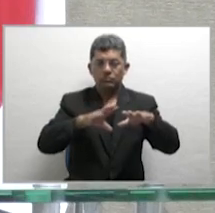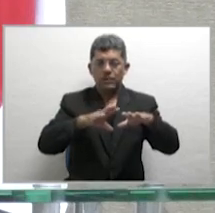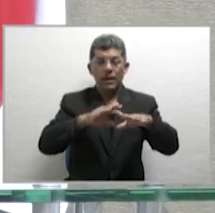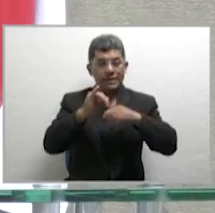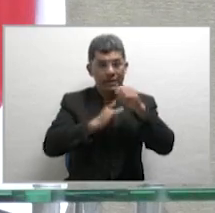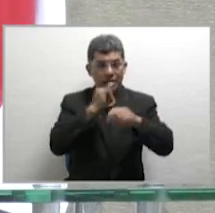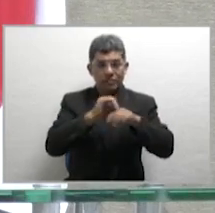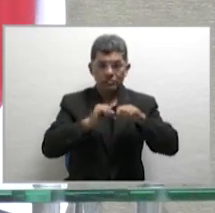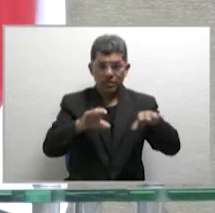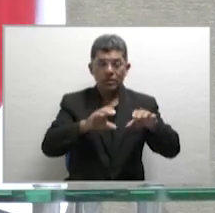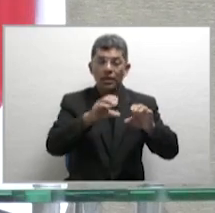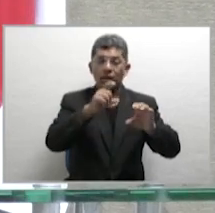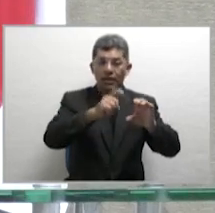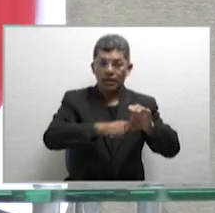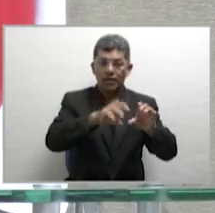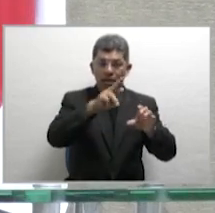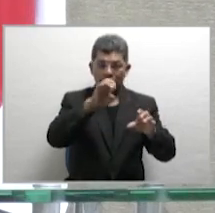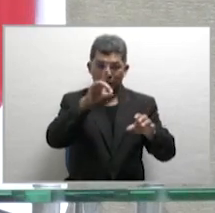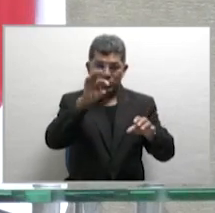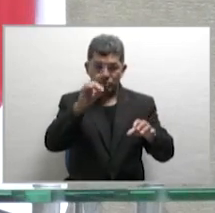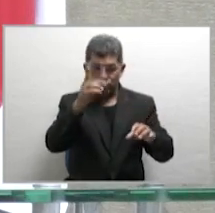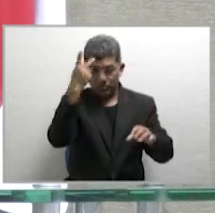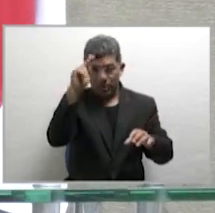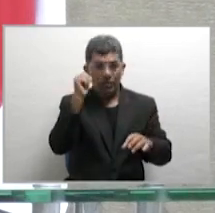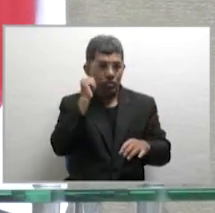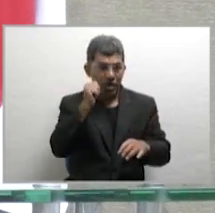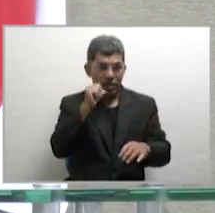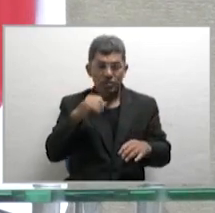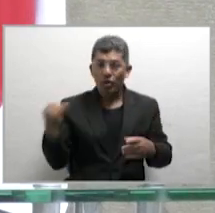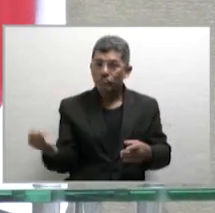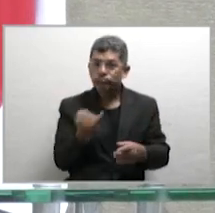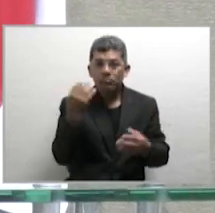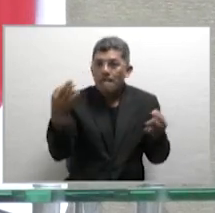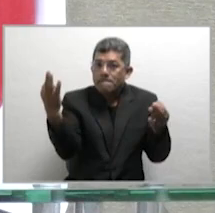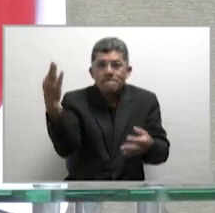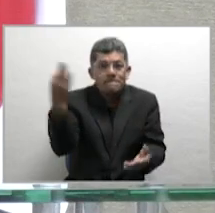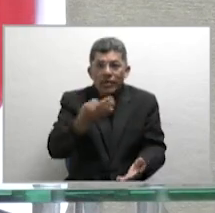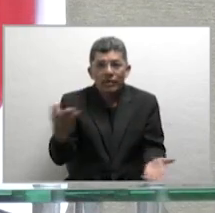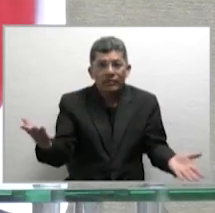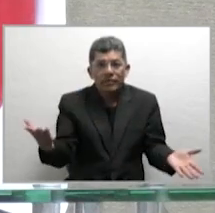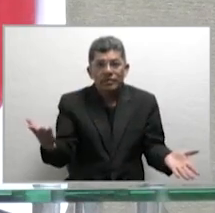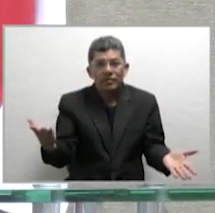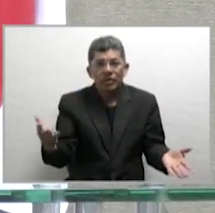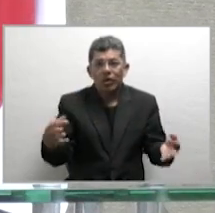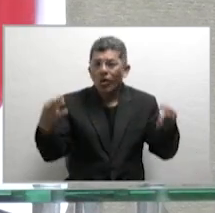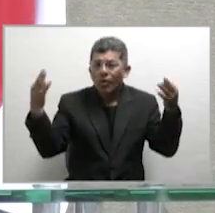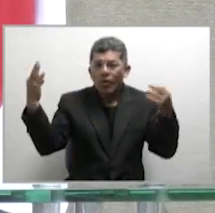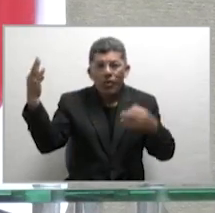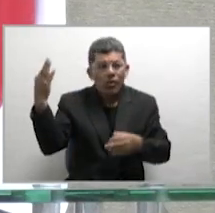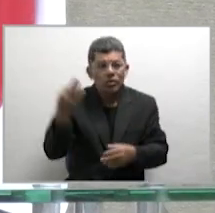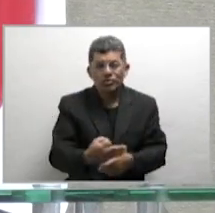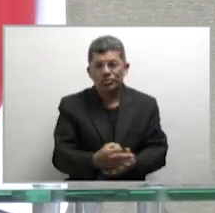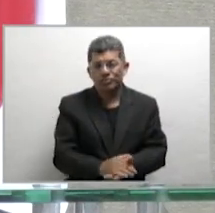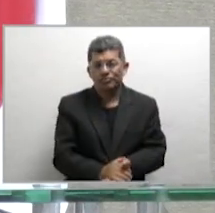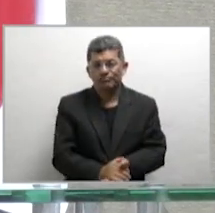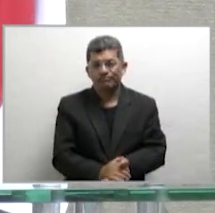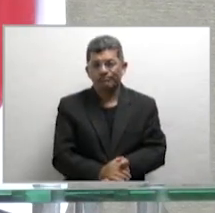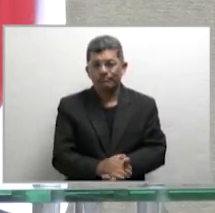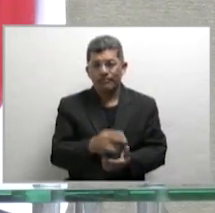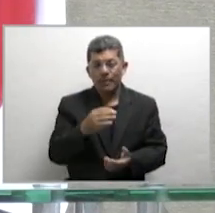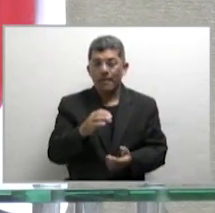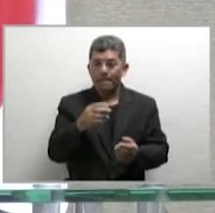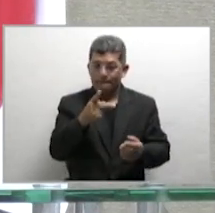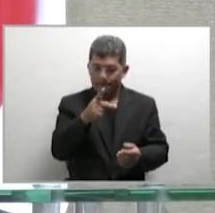é crédito para mulheres. Isso é ótimo. Para cidadão, é excelente, mas